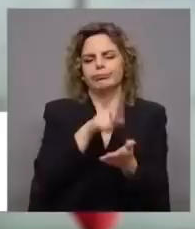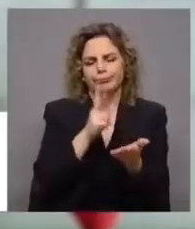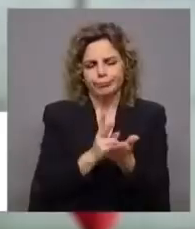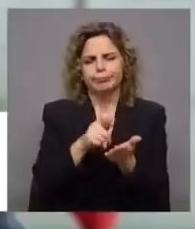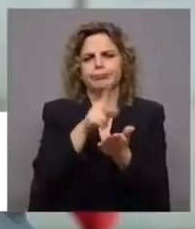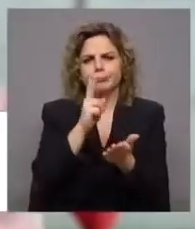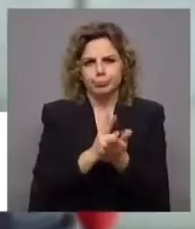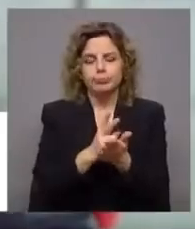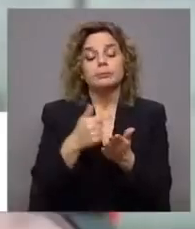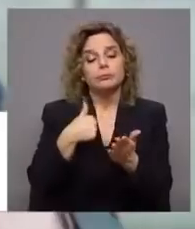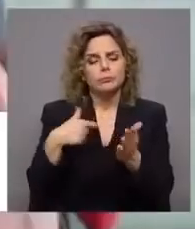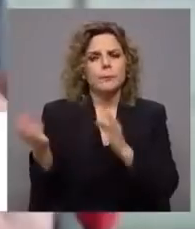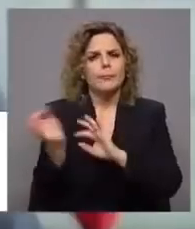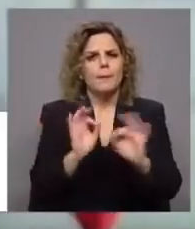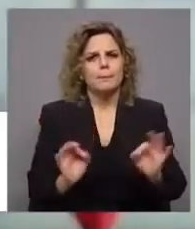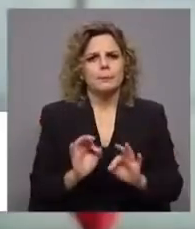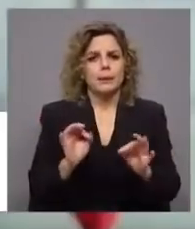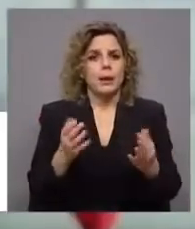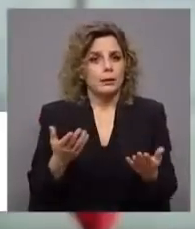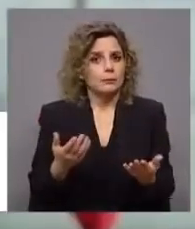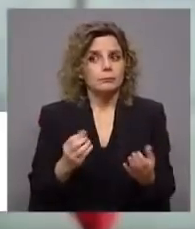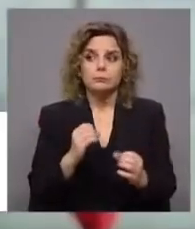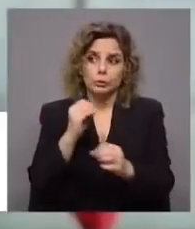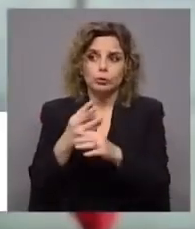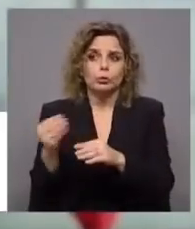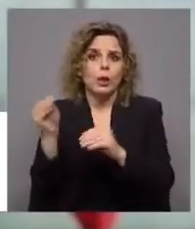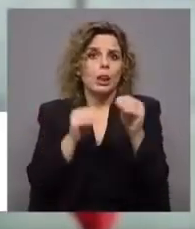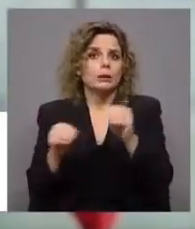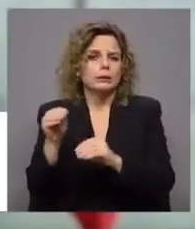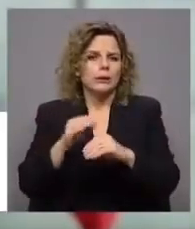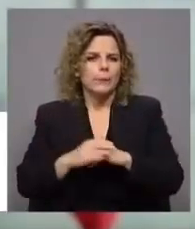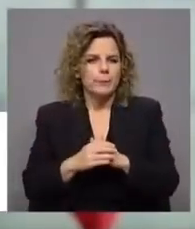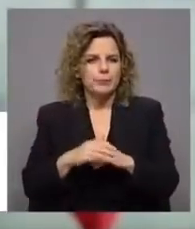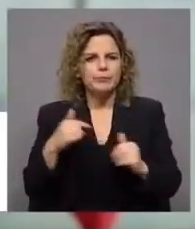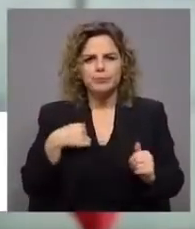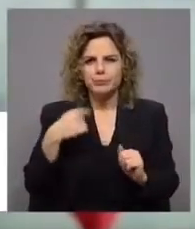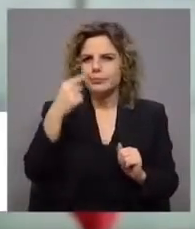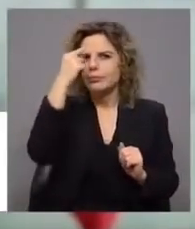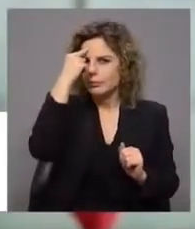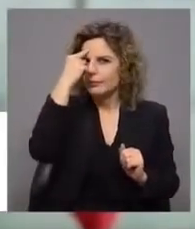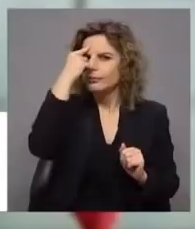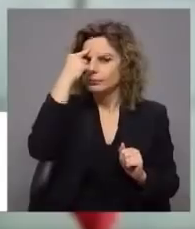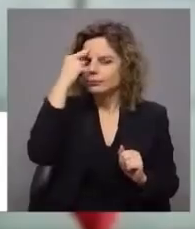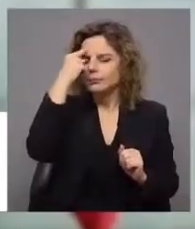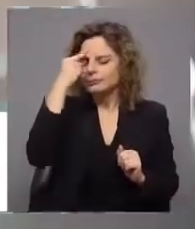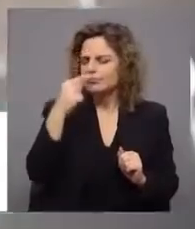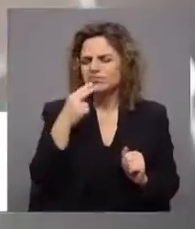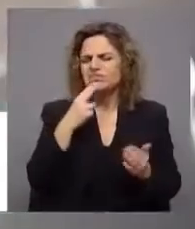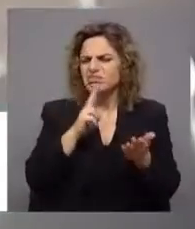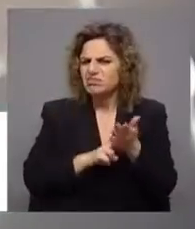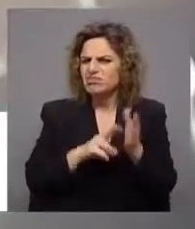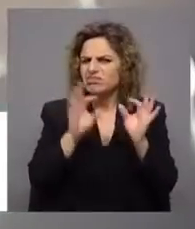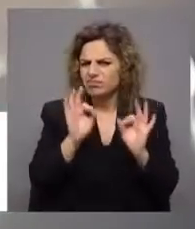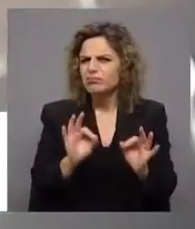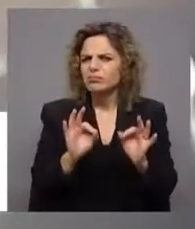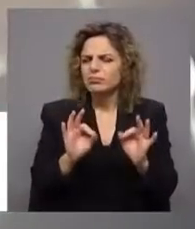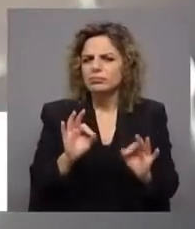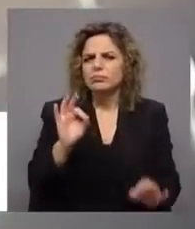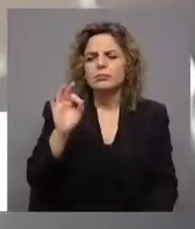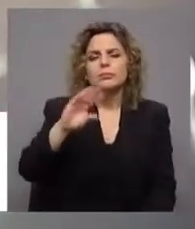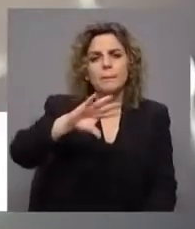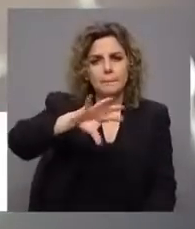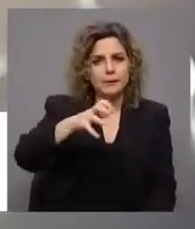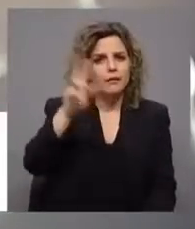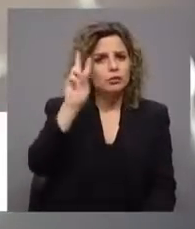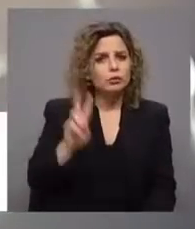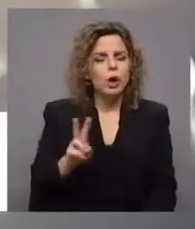fui me preparar para disputar as outras eleições. Então, eu penso que, sinceramente, a Venezuela é um